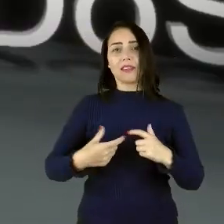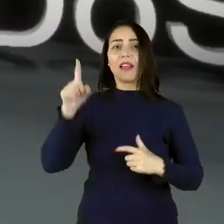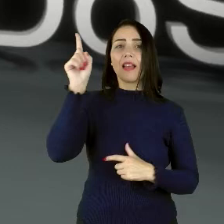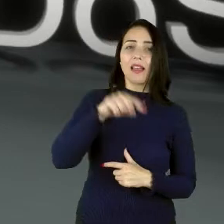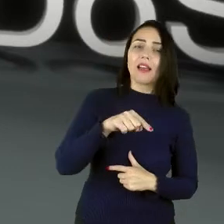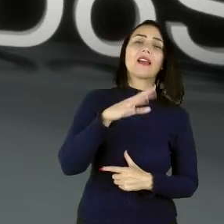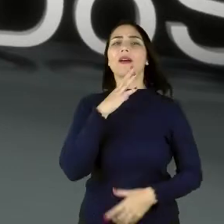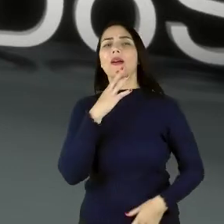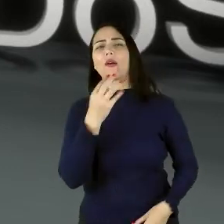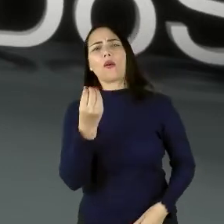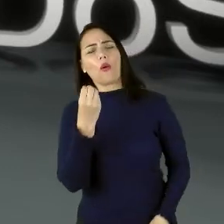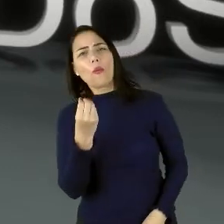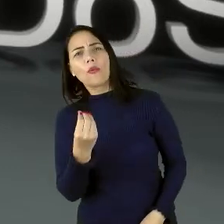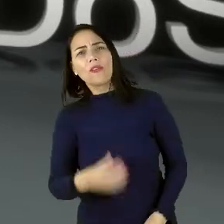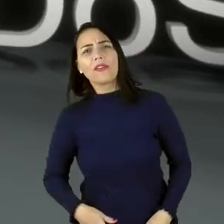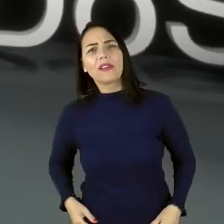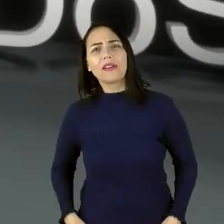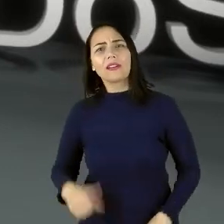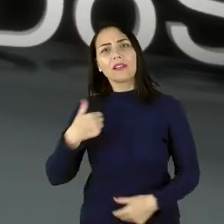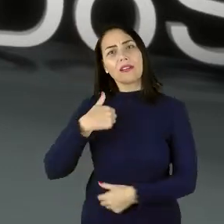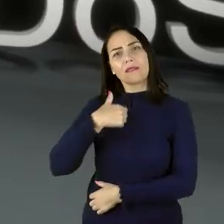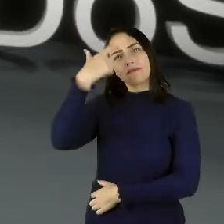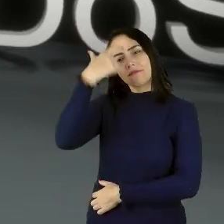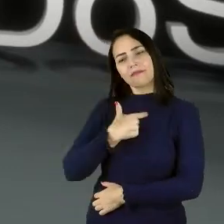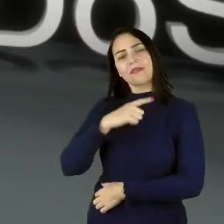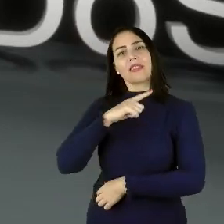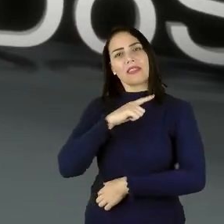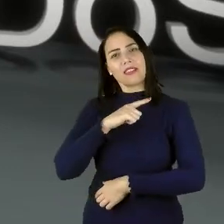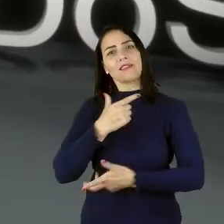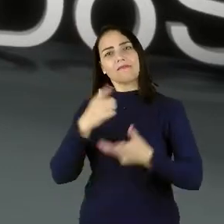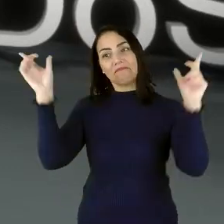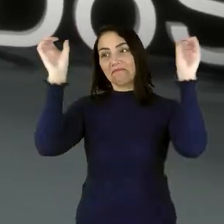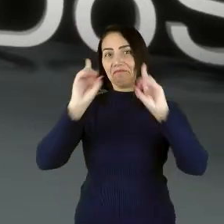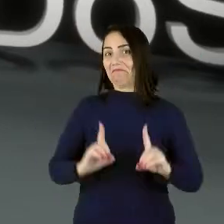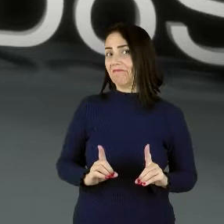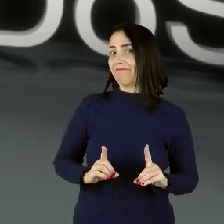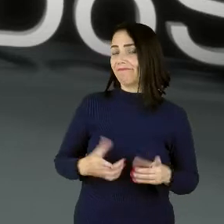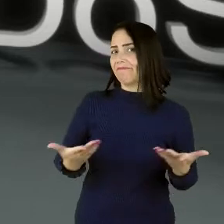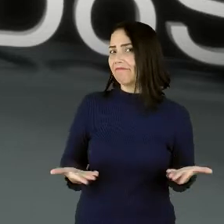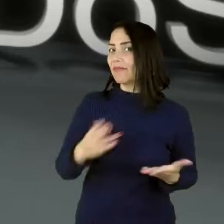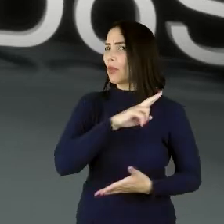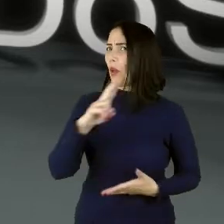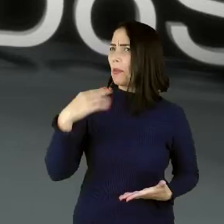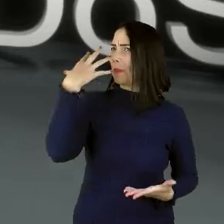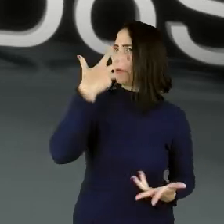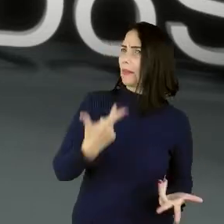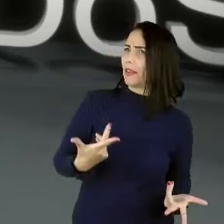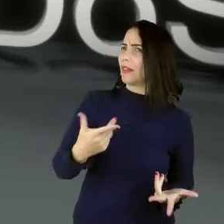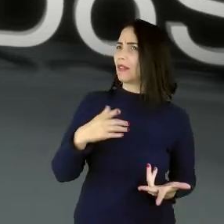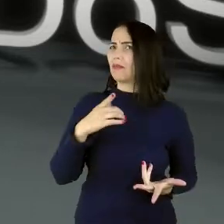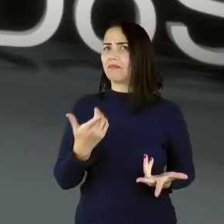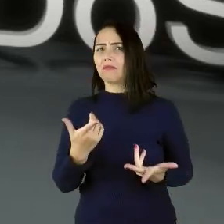peculiares é conhecida como Síndrome de Brida Congênita. Nome bonito, né? No meu caso, ela